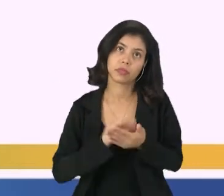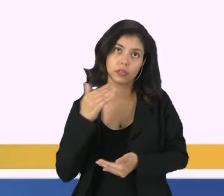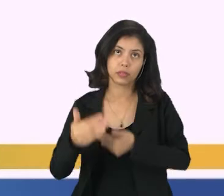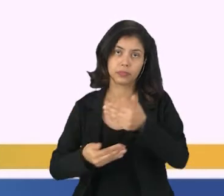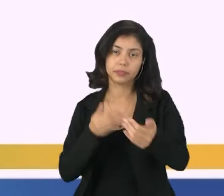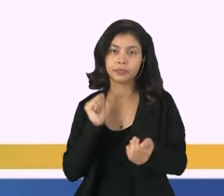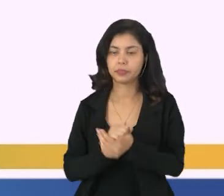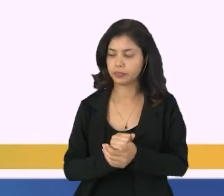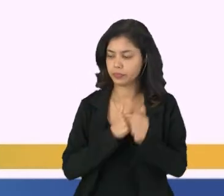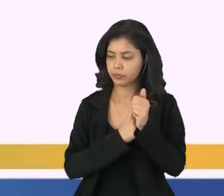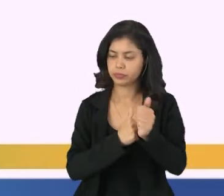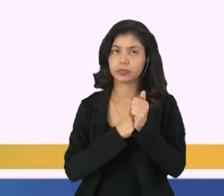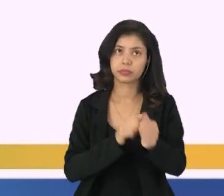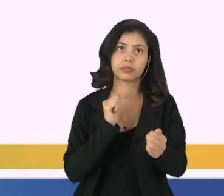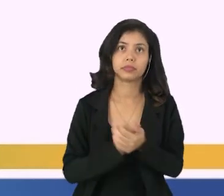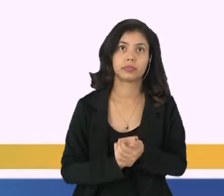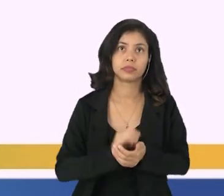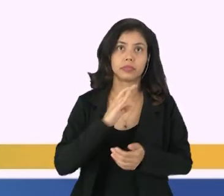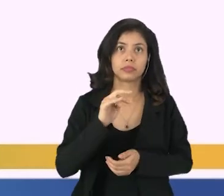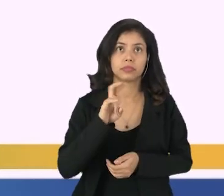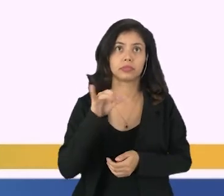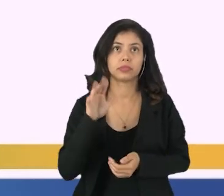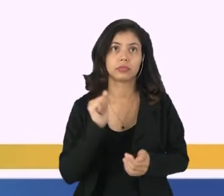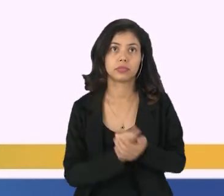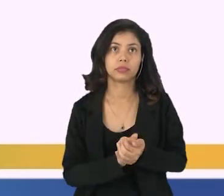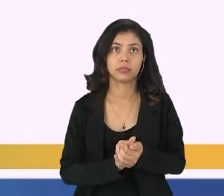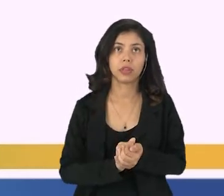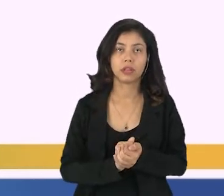de perseguição, tá? Cantibós,